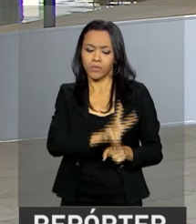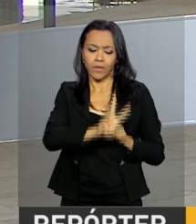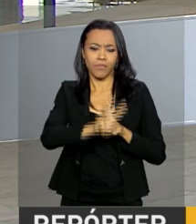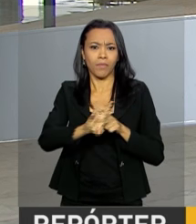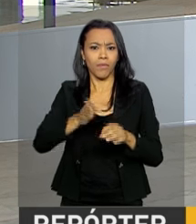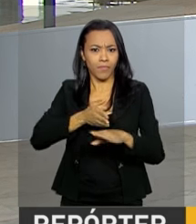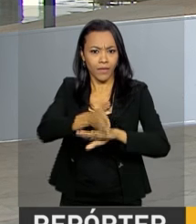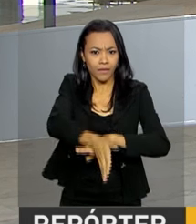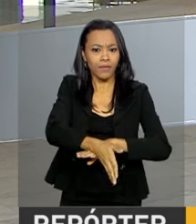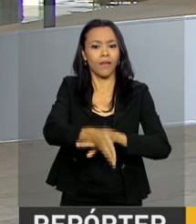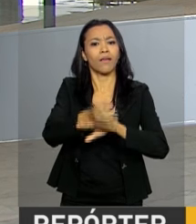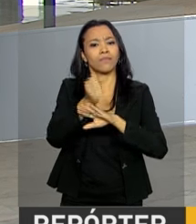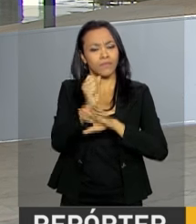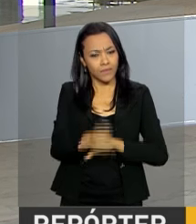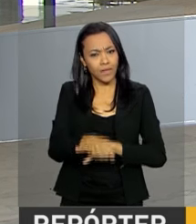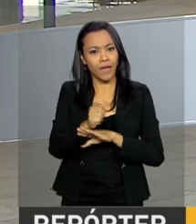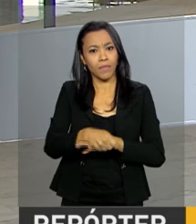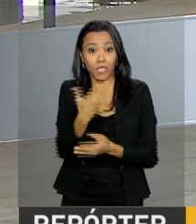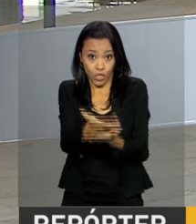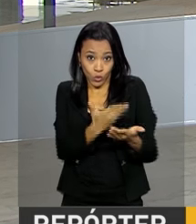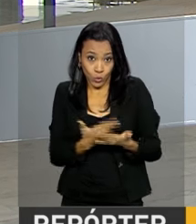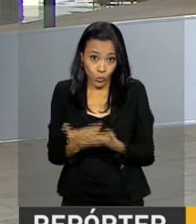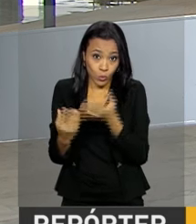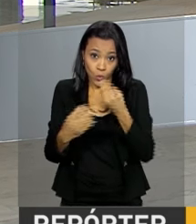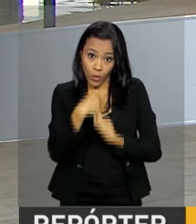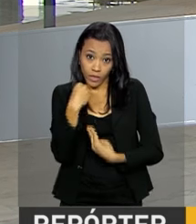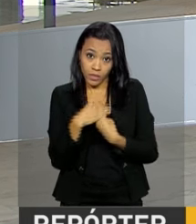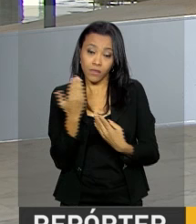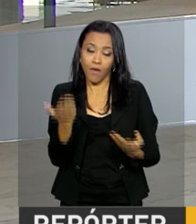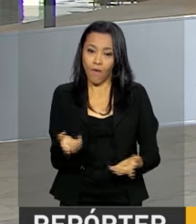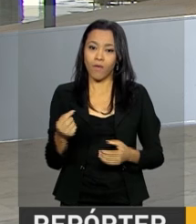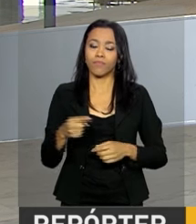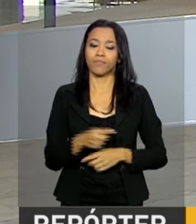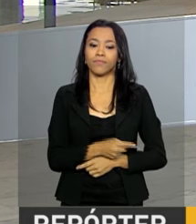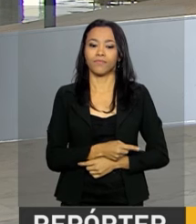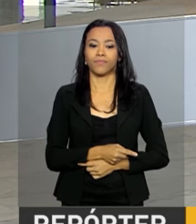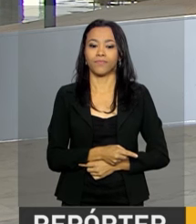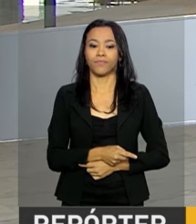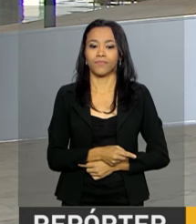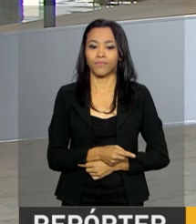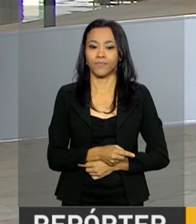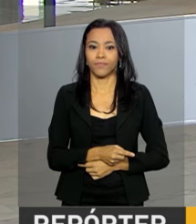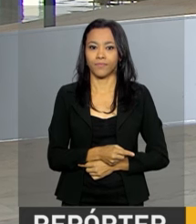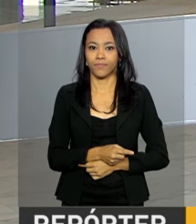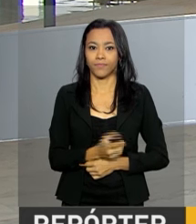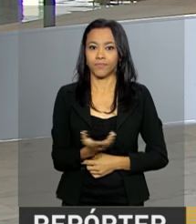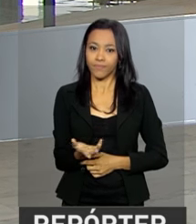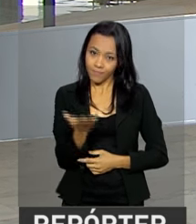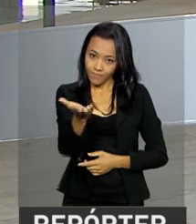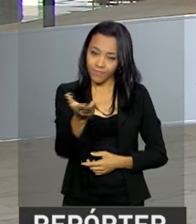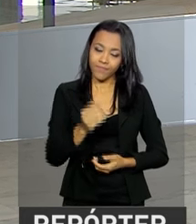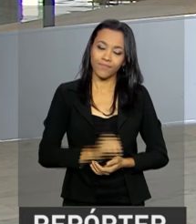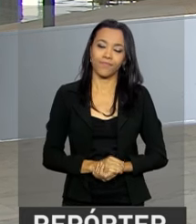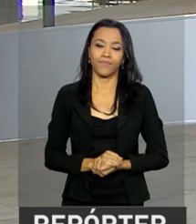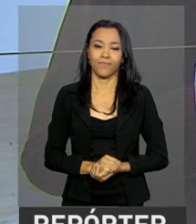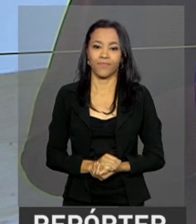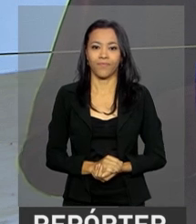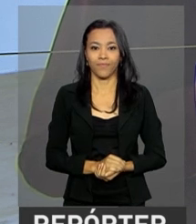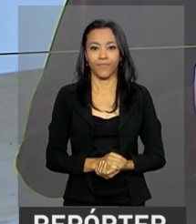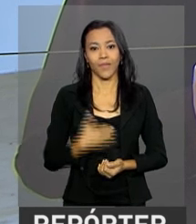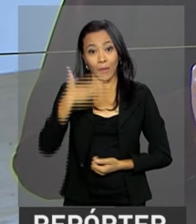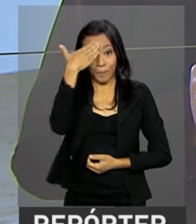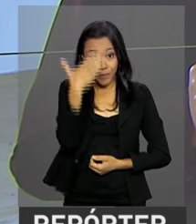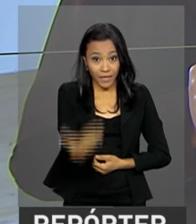conta com conteúdos de estudo para o exame é hora do enem ponto mec.gov.br é com você e leandro